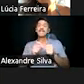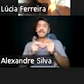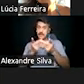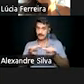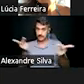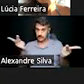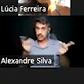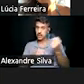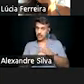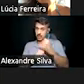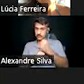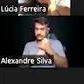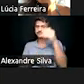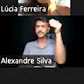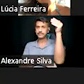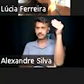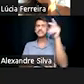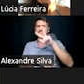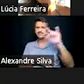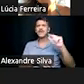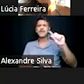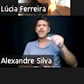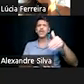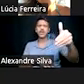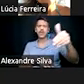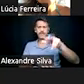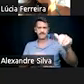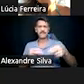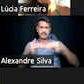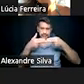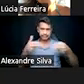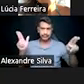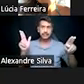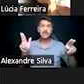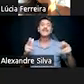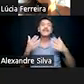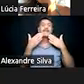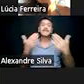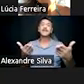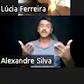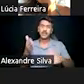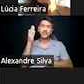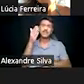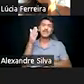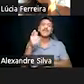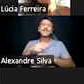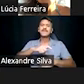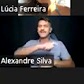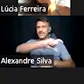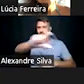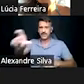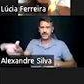obra do hotel, que seria inaugurada pouco tempo depois, e na frente do hotel estava sendo feito um pequeno lago, da onde tinha as